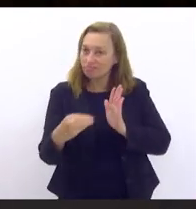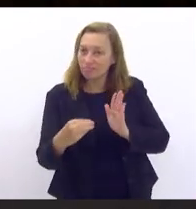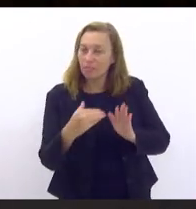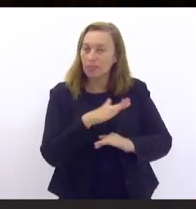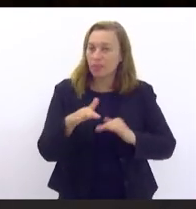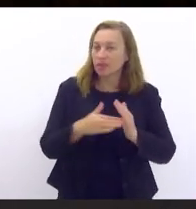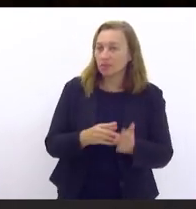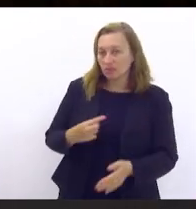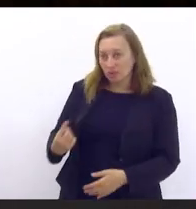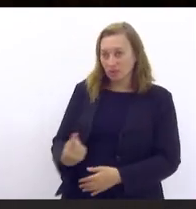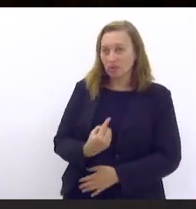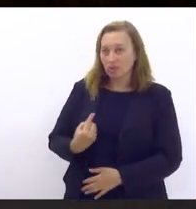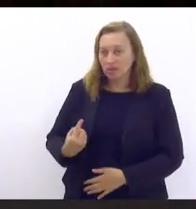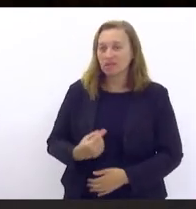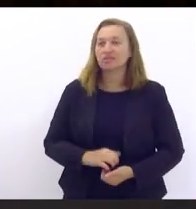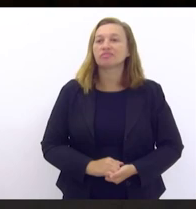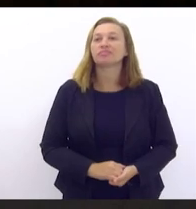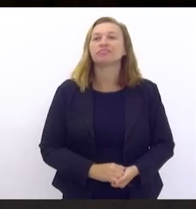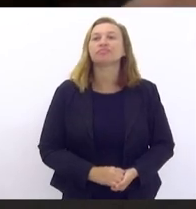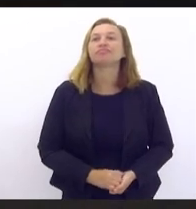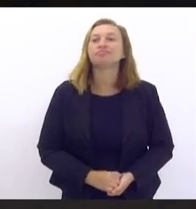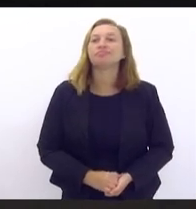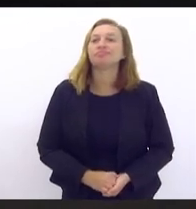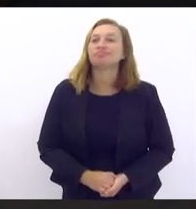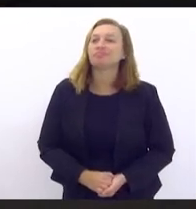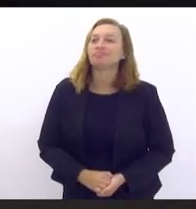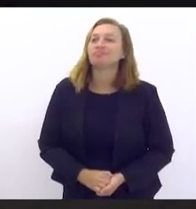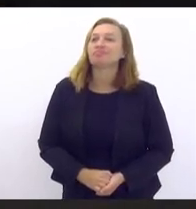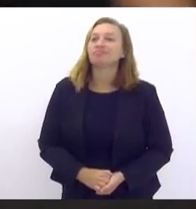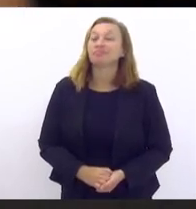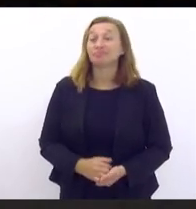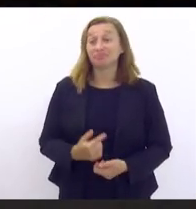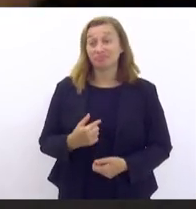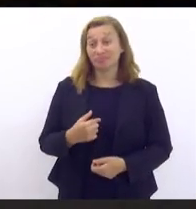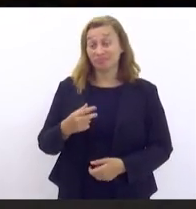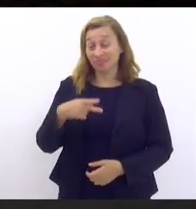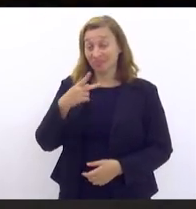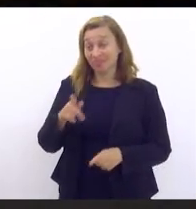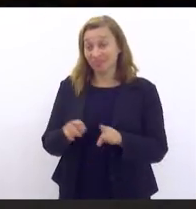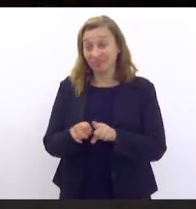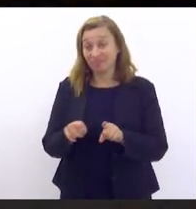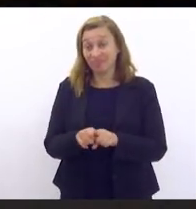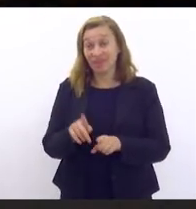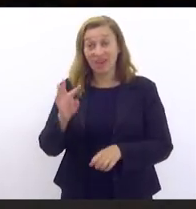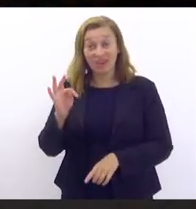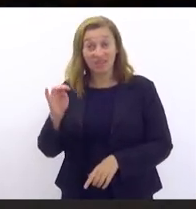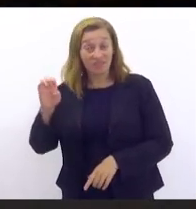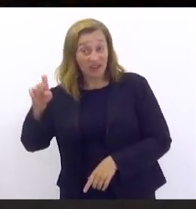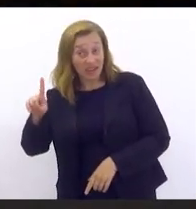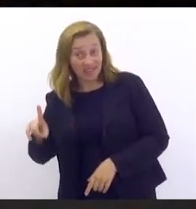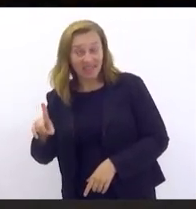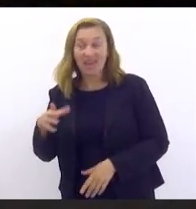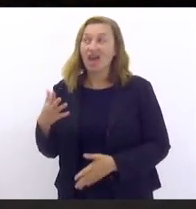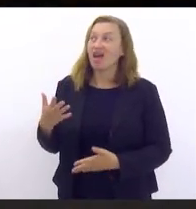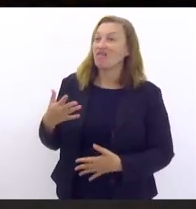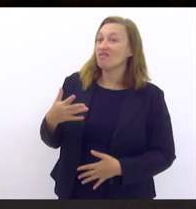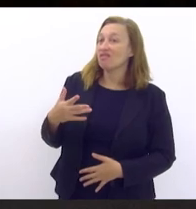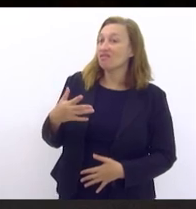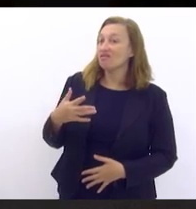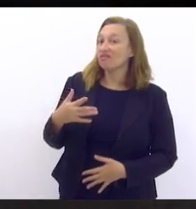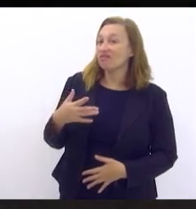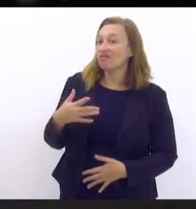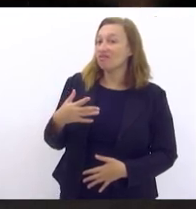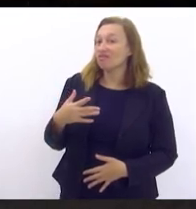todos nós é eu fui incluída aqui de passar também a palavra para o frete o Fred vai fazer